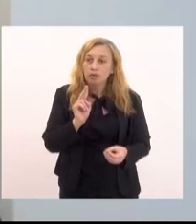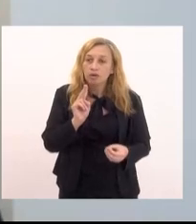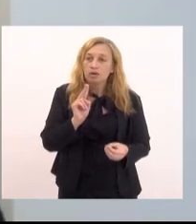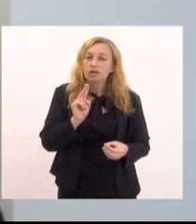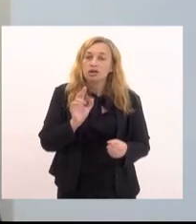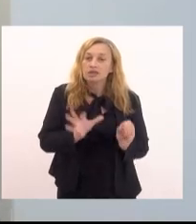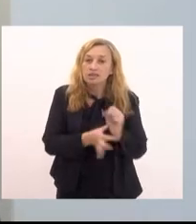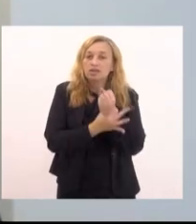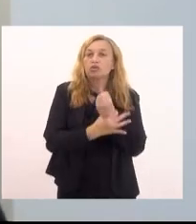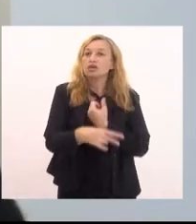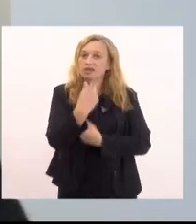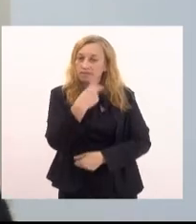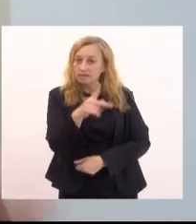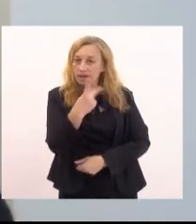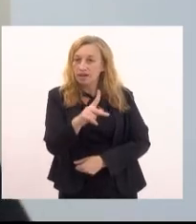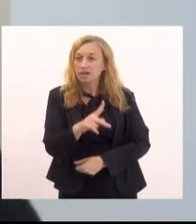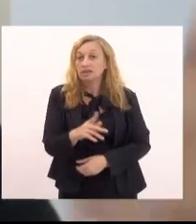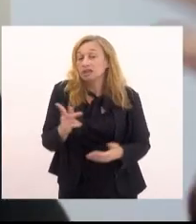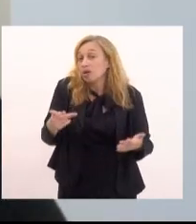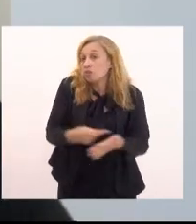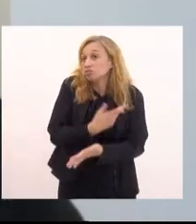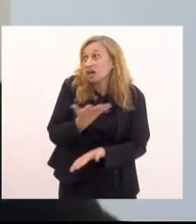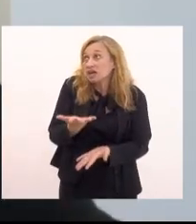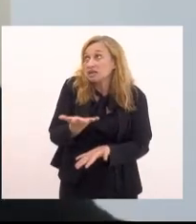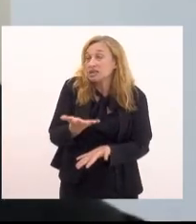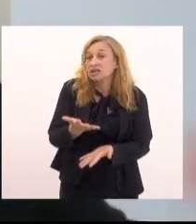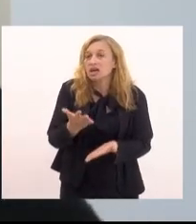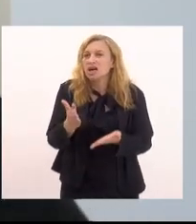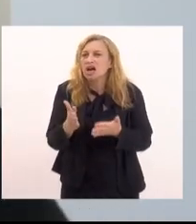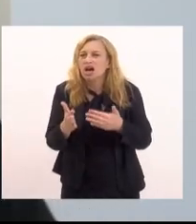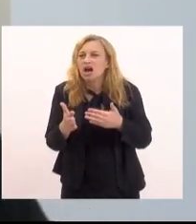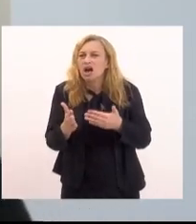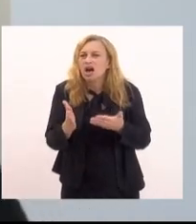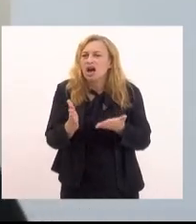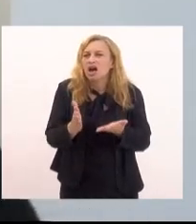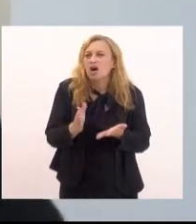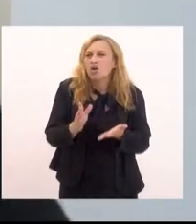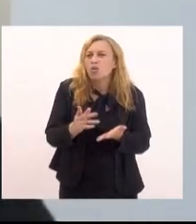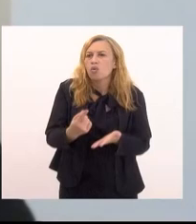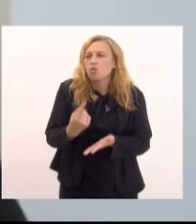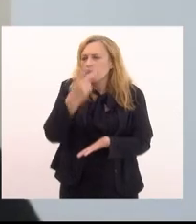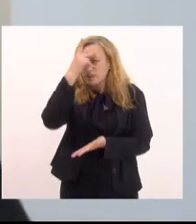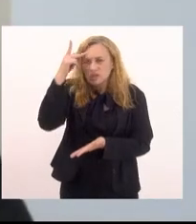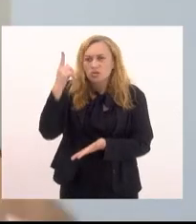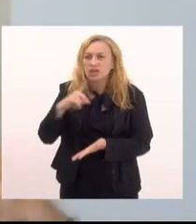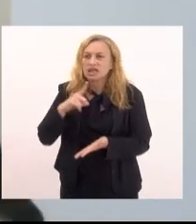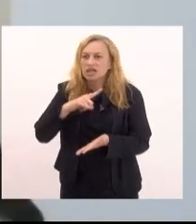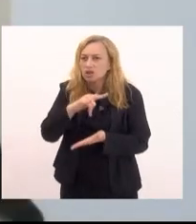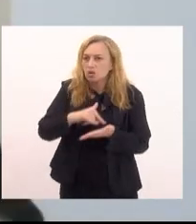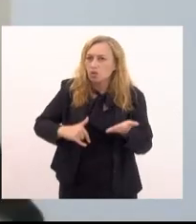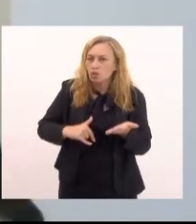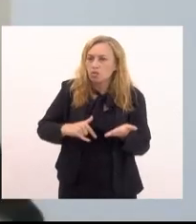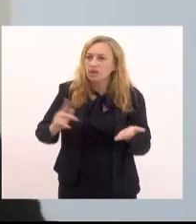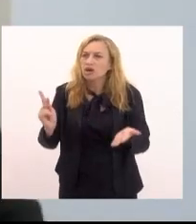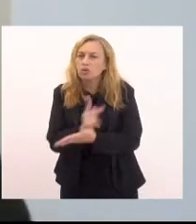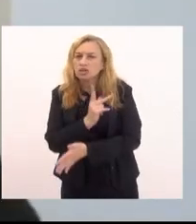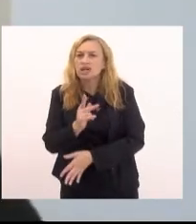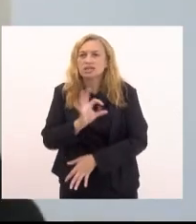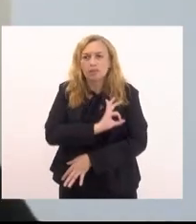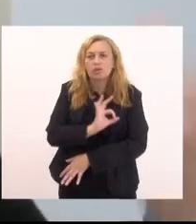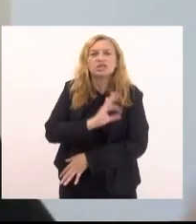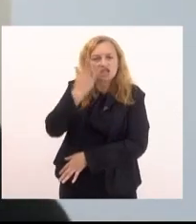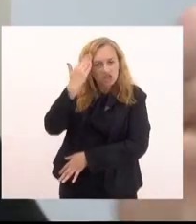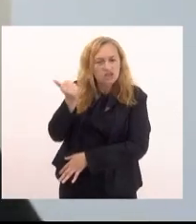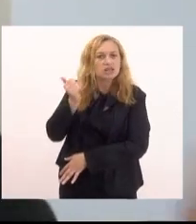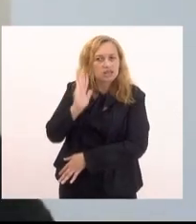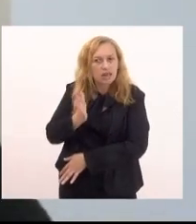que ele terá certamente. Ou se acontece algum refugiado que já tem documentos, mas acontece alguma coisa, a polícia já sabe que ele é um